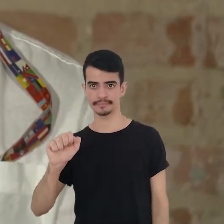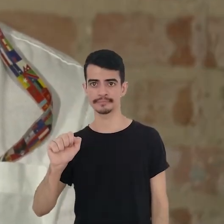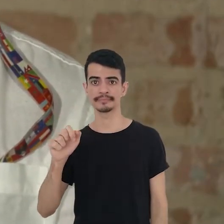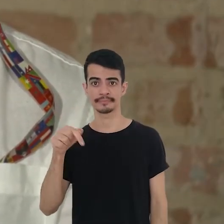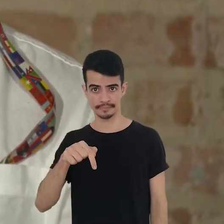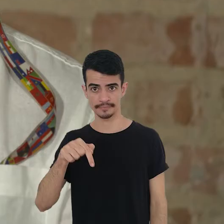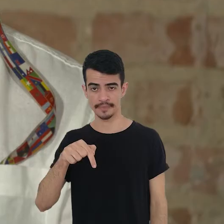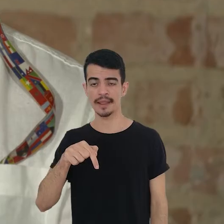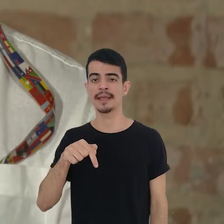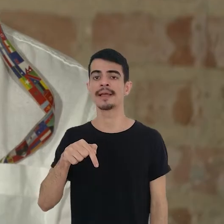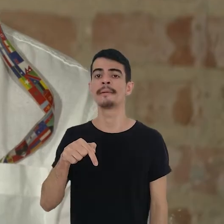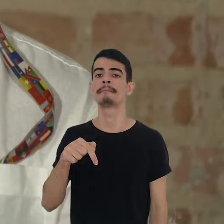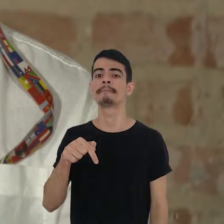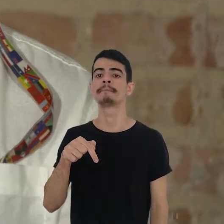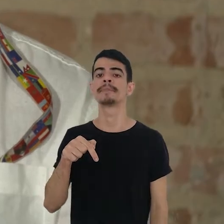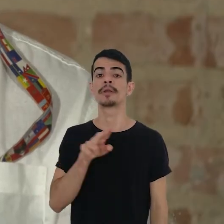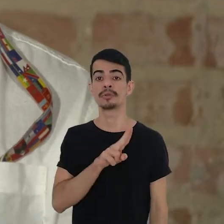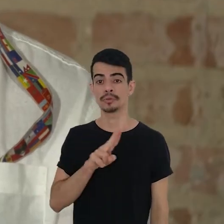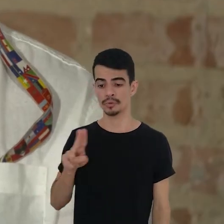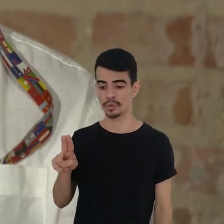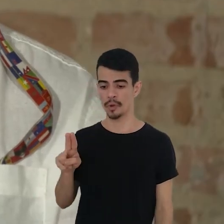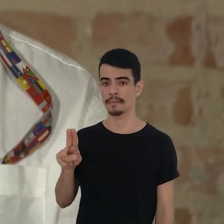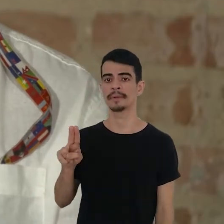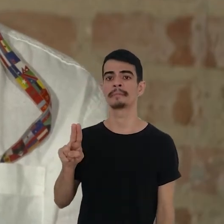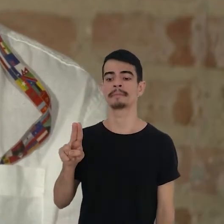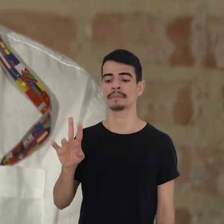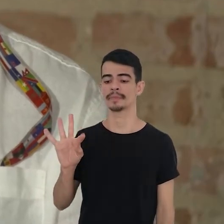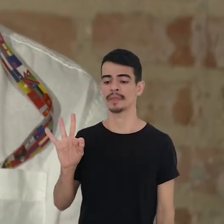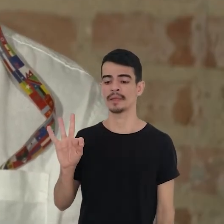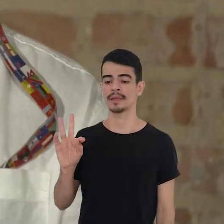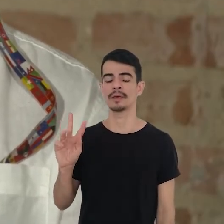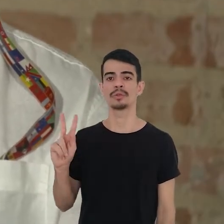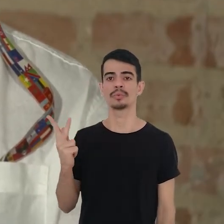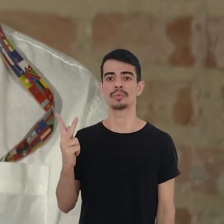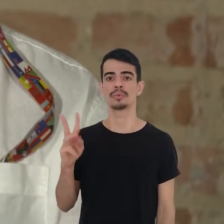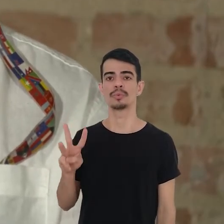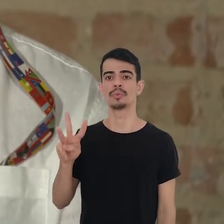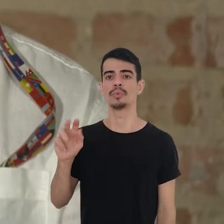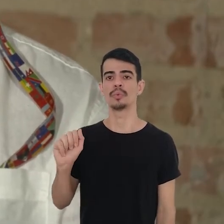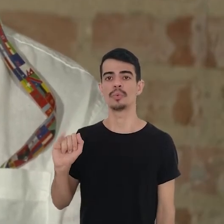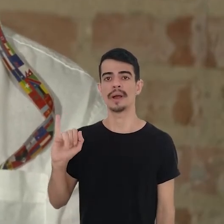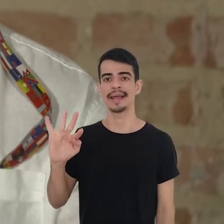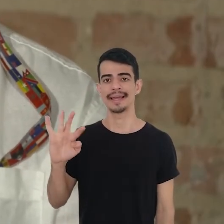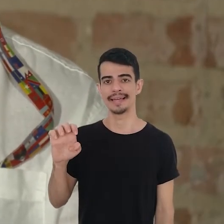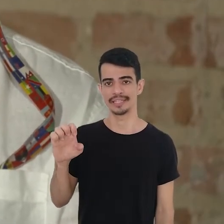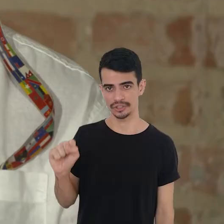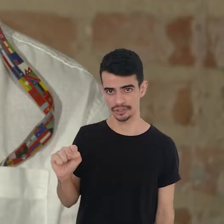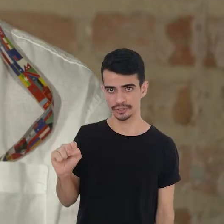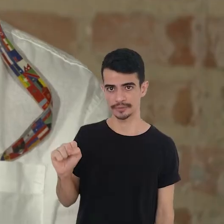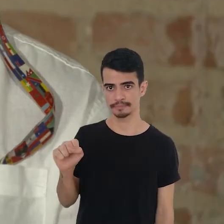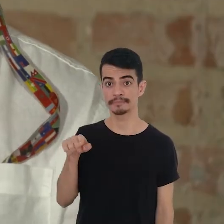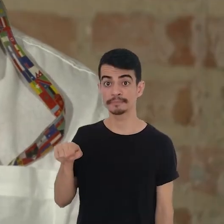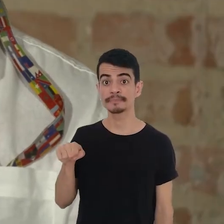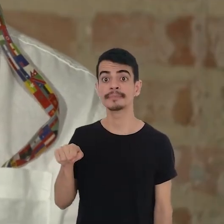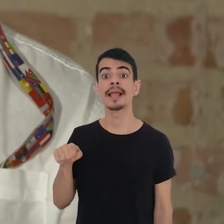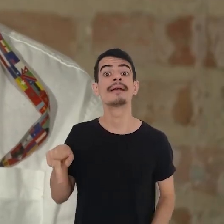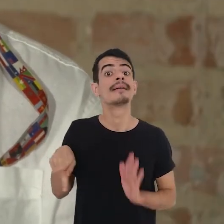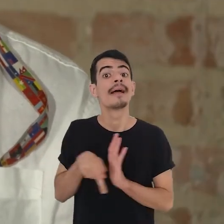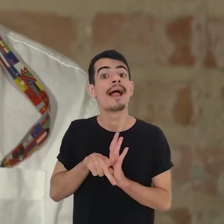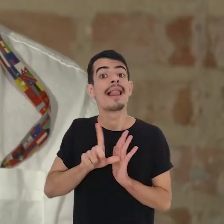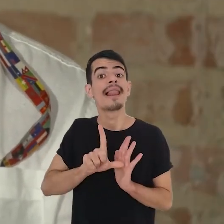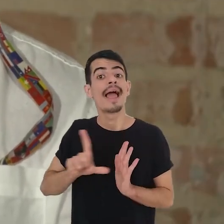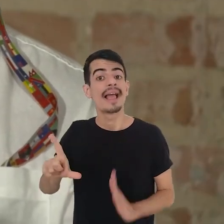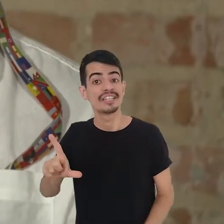geleira ela é chamada de Thwaites. A geleira Thwaites é uma geleira no setor leste